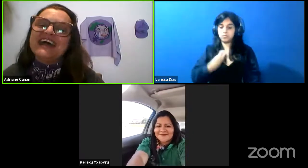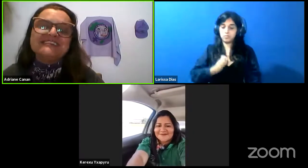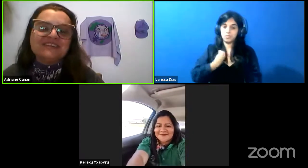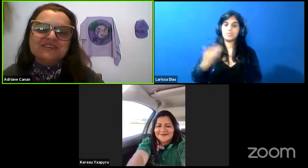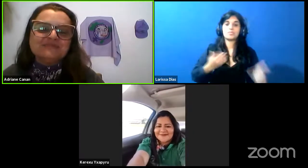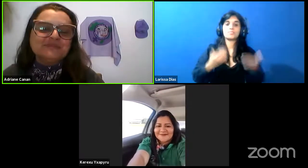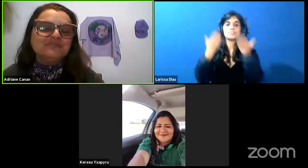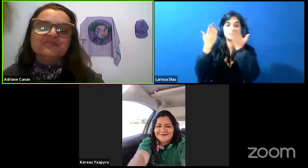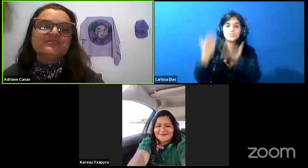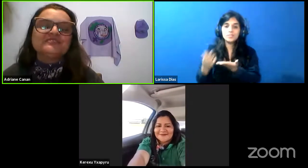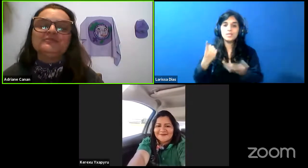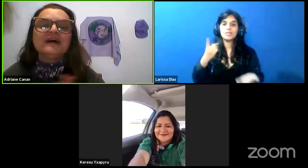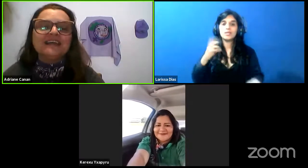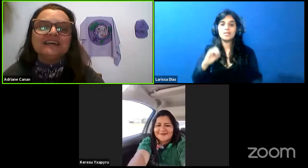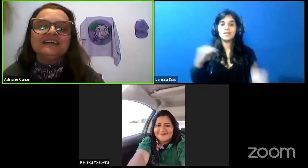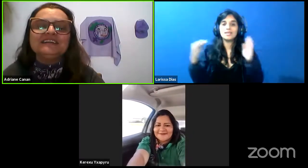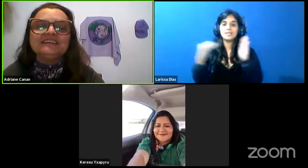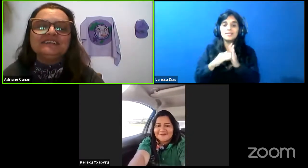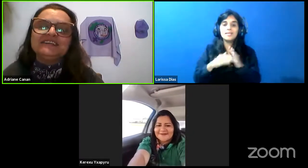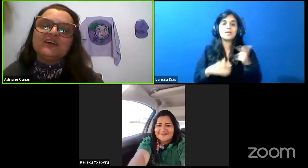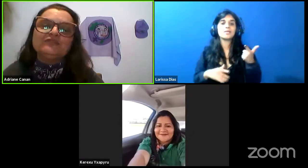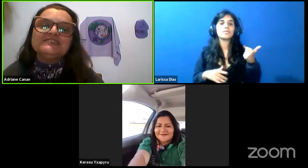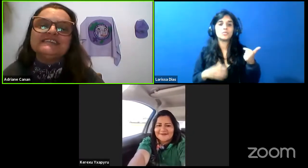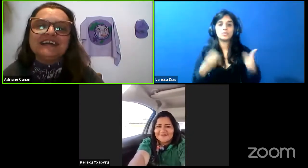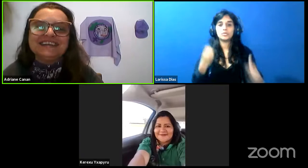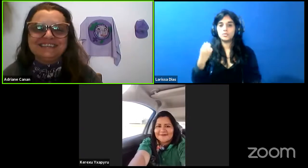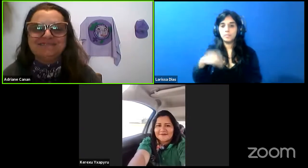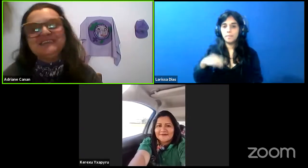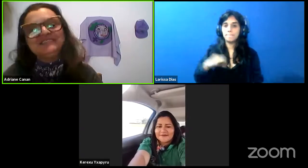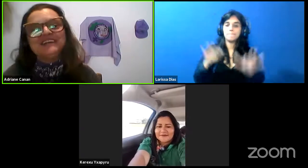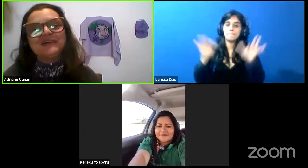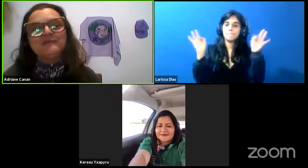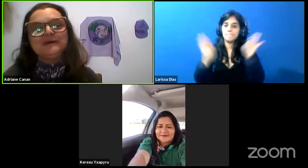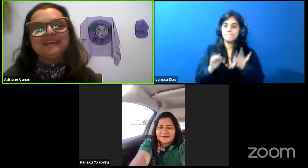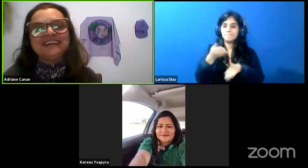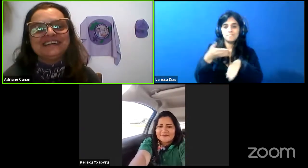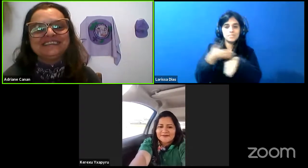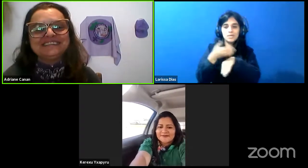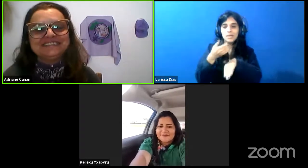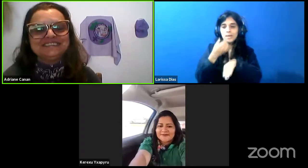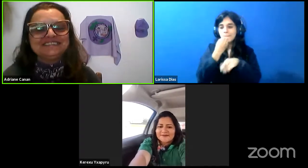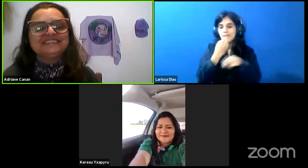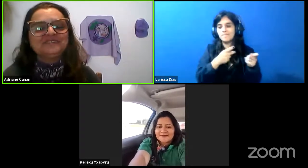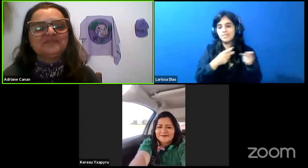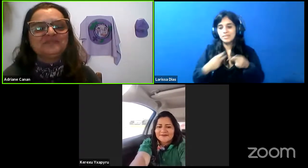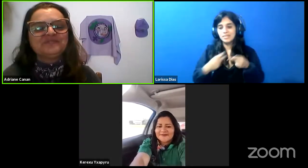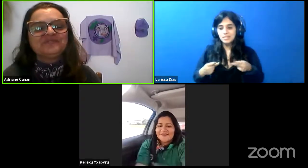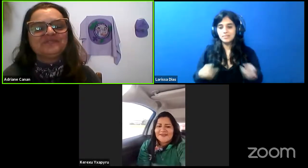contigo, 10 a 12 minutos, uma alegria estar com você aqui. Bem-vinda, companheira.